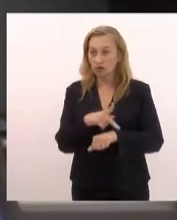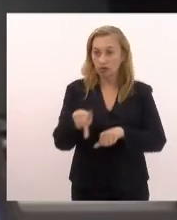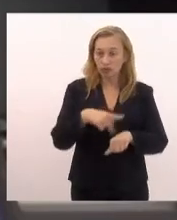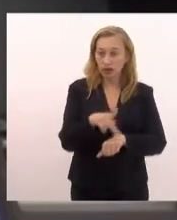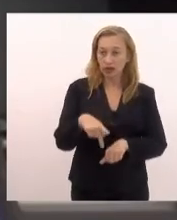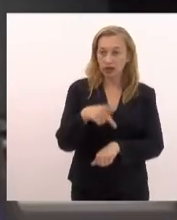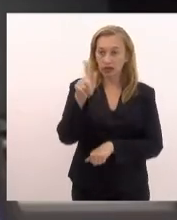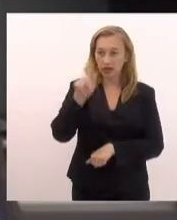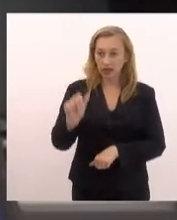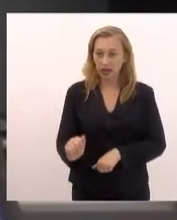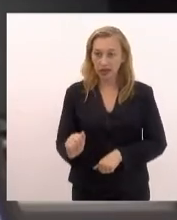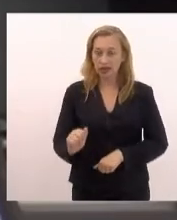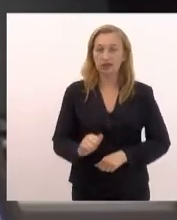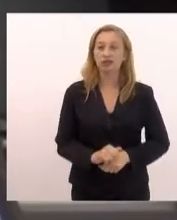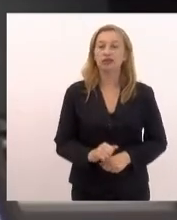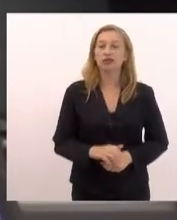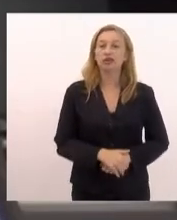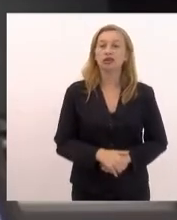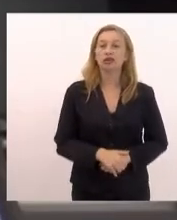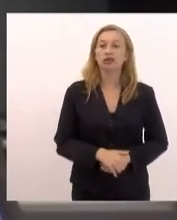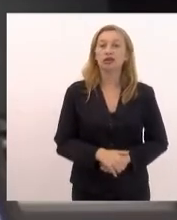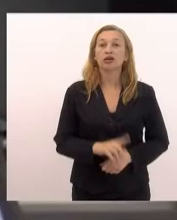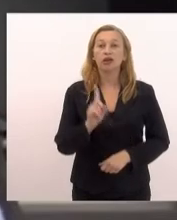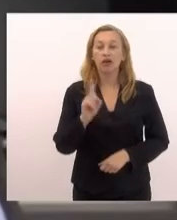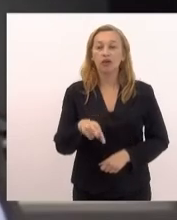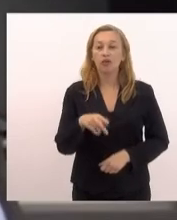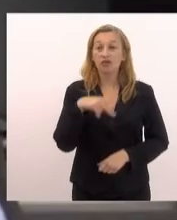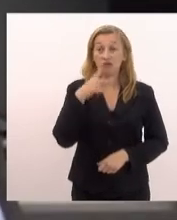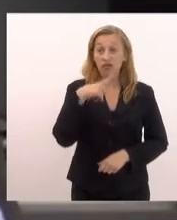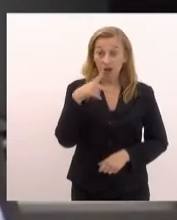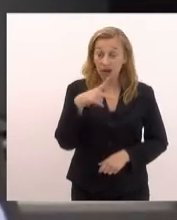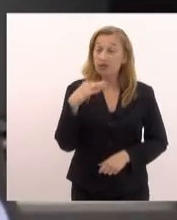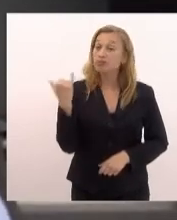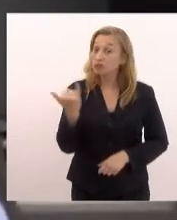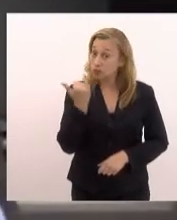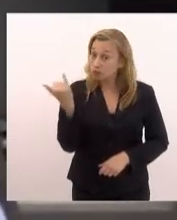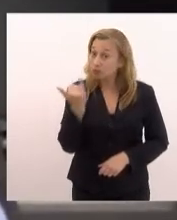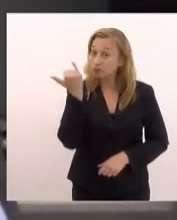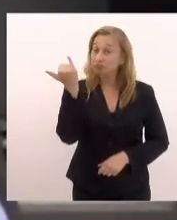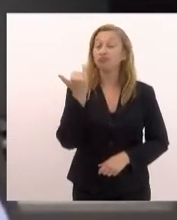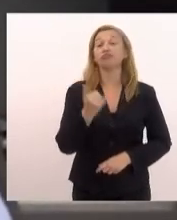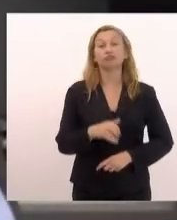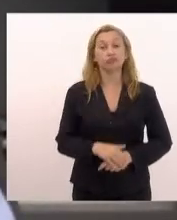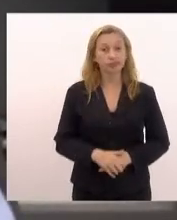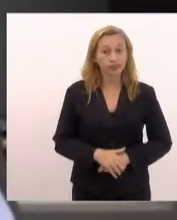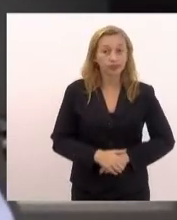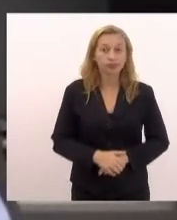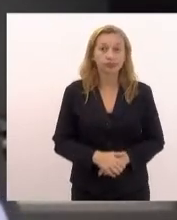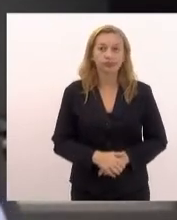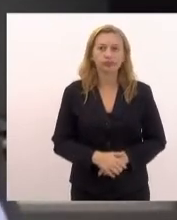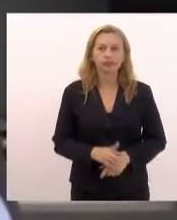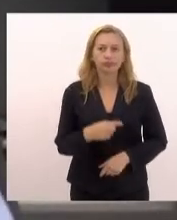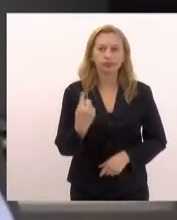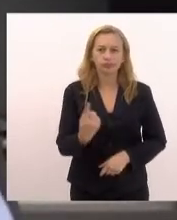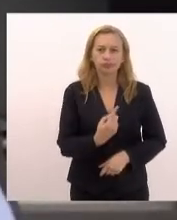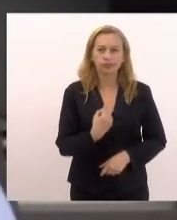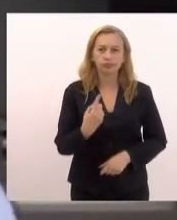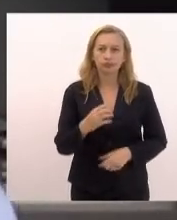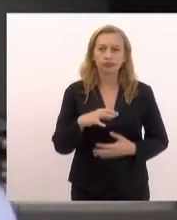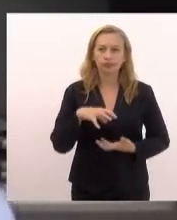natural liquefeito. E isso é uma fala muito pertinente, né, que o nosso